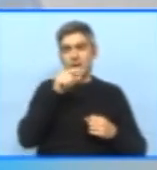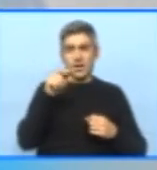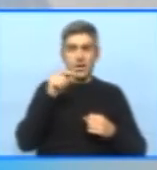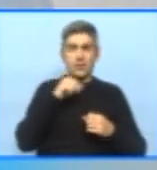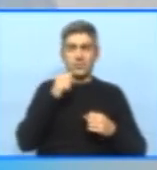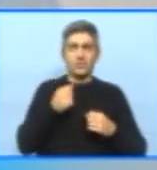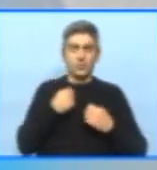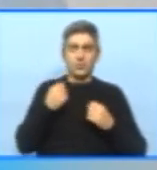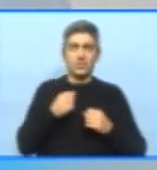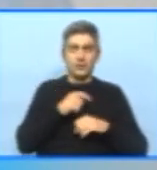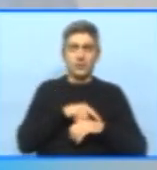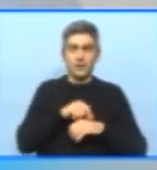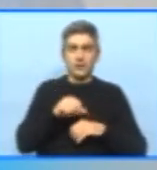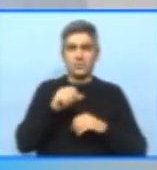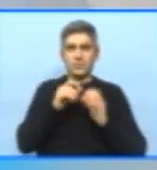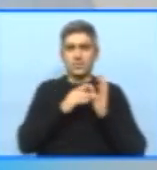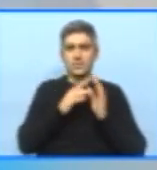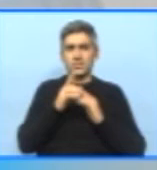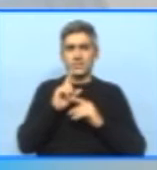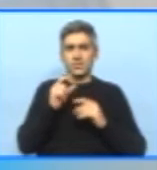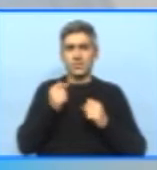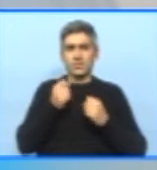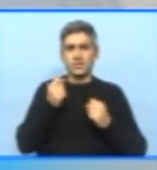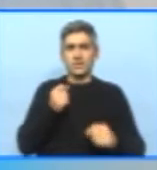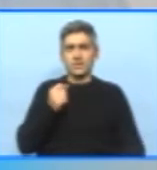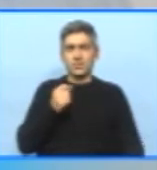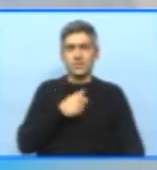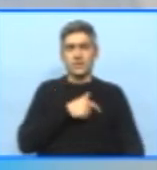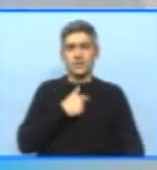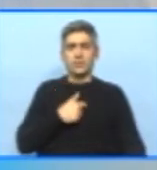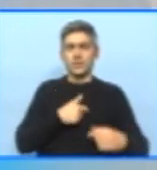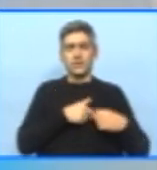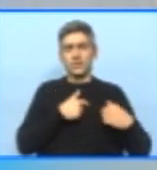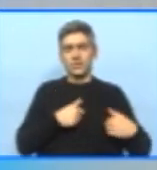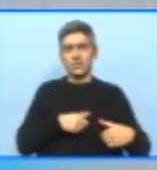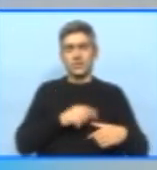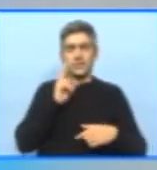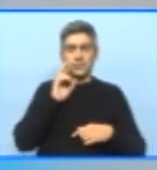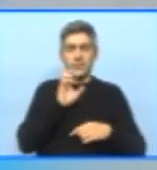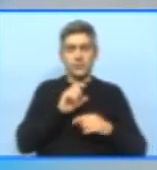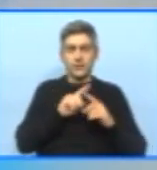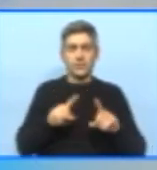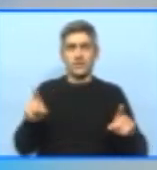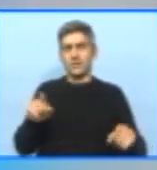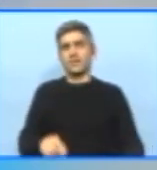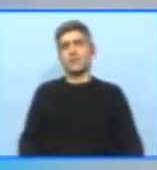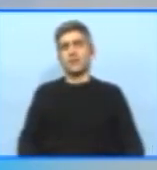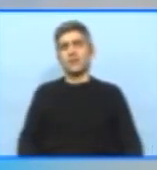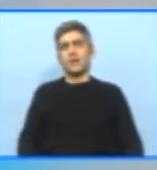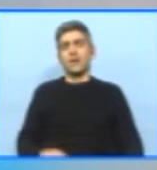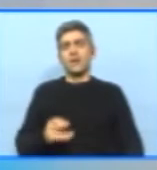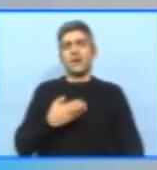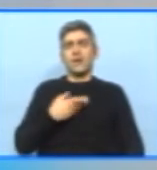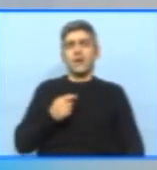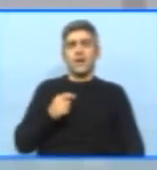de Jesus, não foram capazes de ver com o coração, passar a ver de uma maneira diferente, não é? Padre Nélio, este